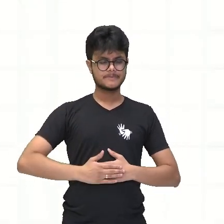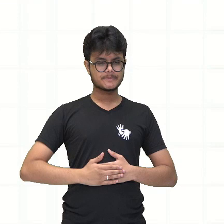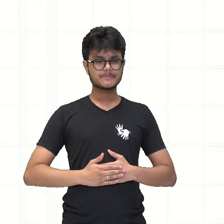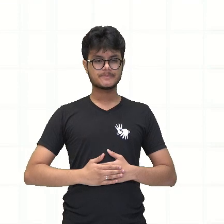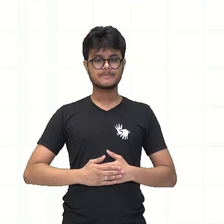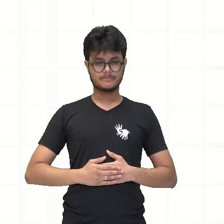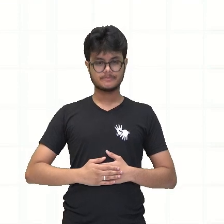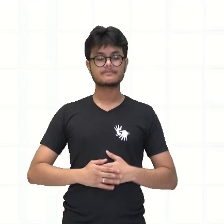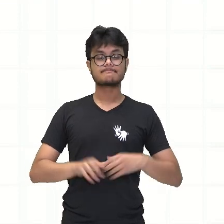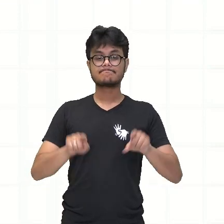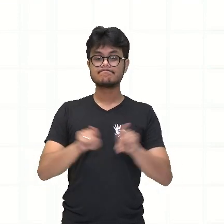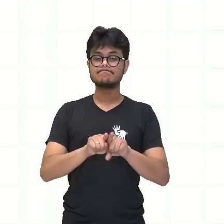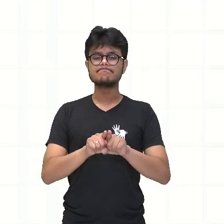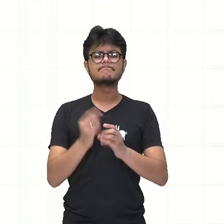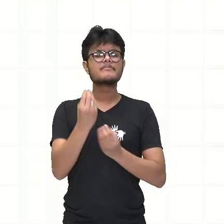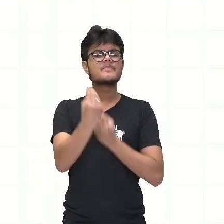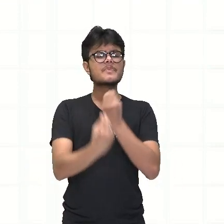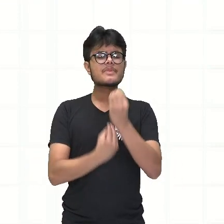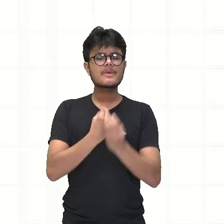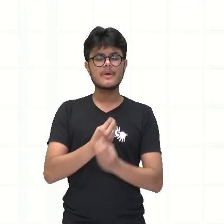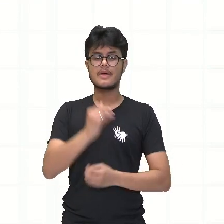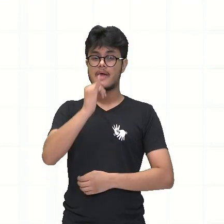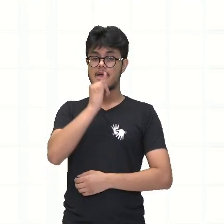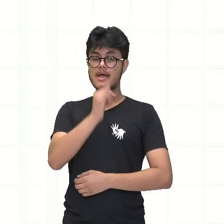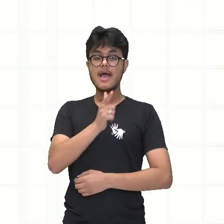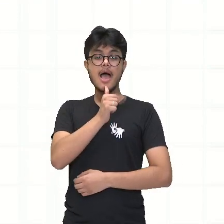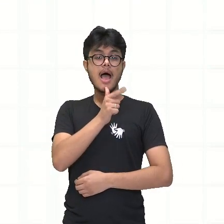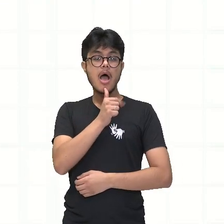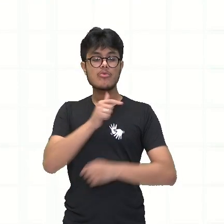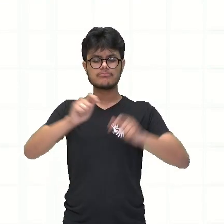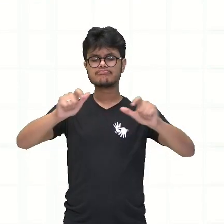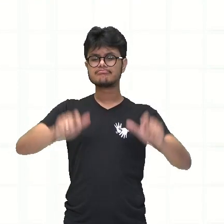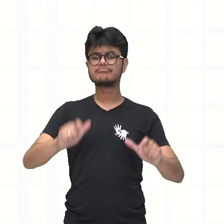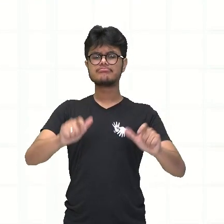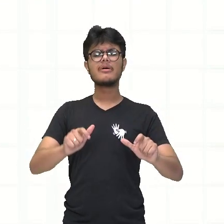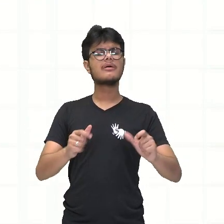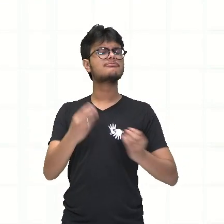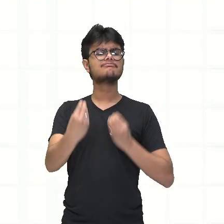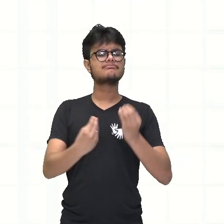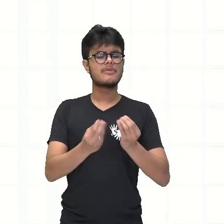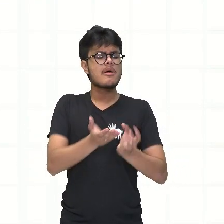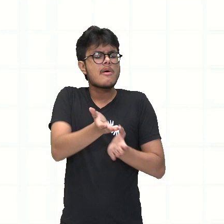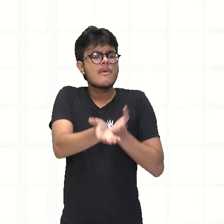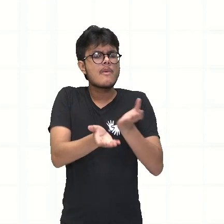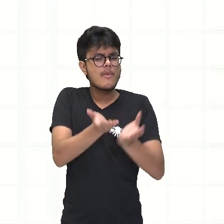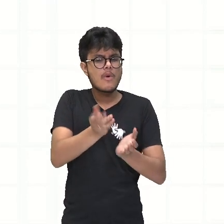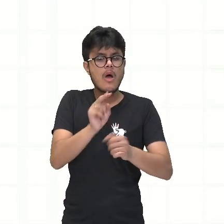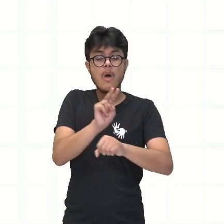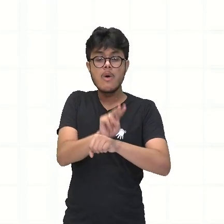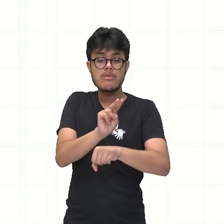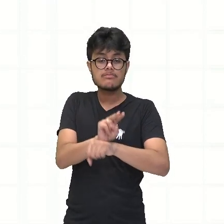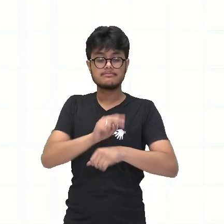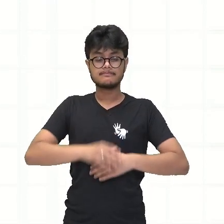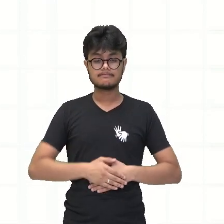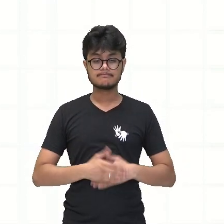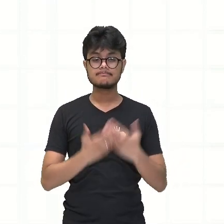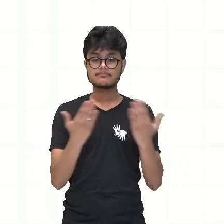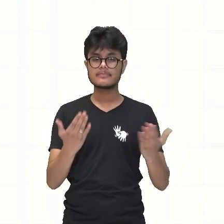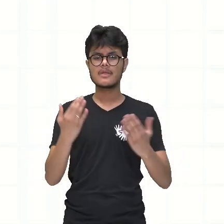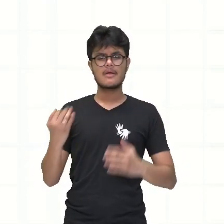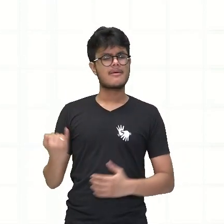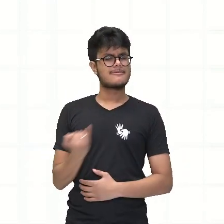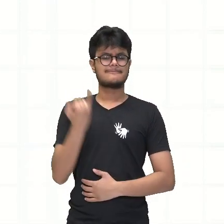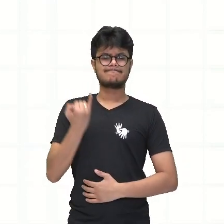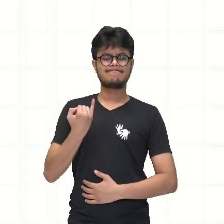aí sobre o tratamento e abastecimento de água, né, dessa água. Ela é importante, como eu